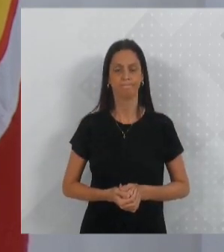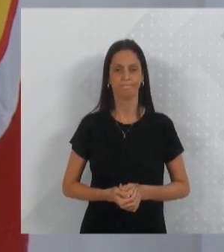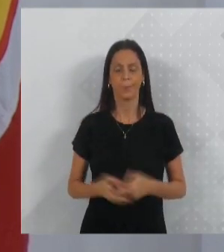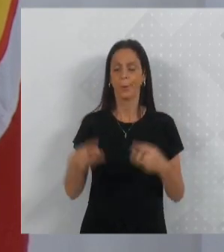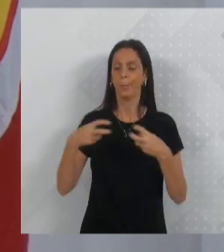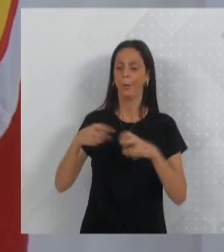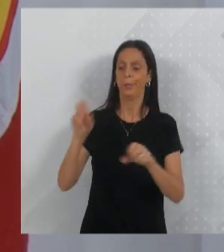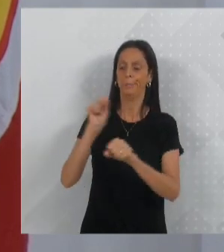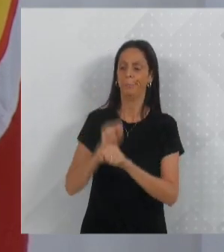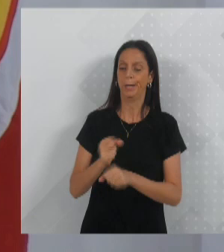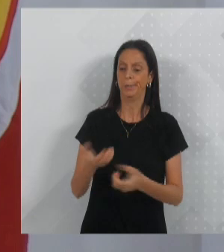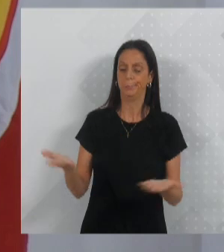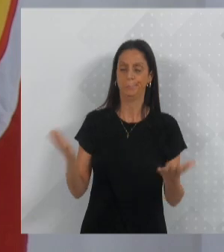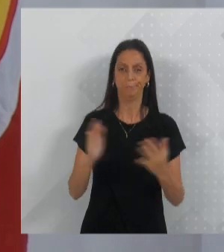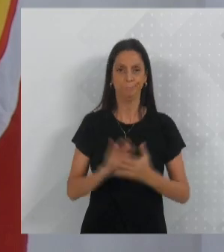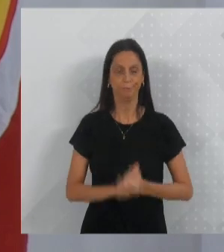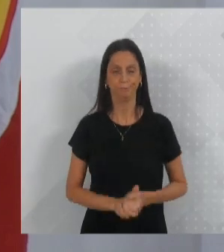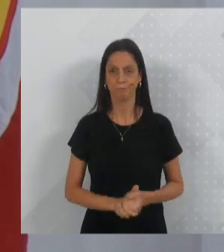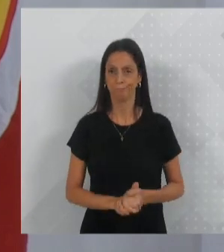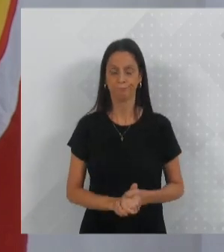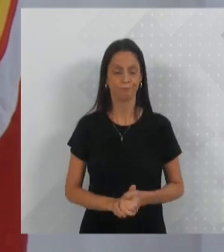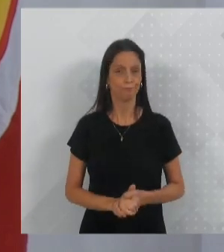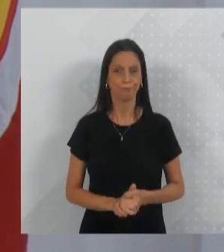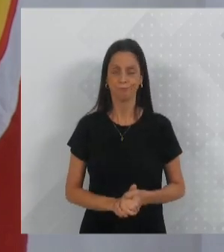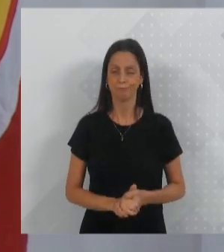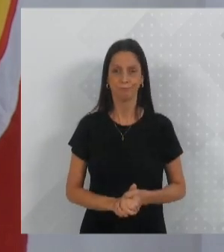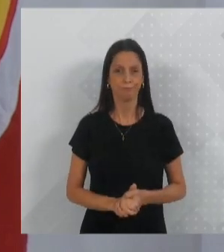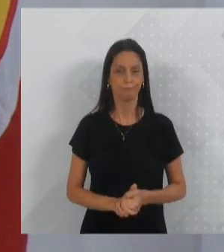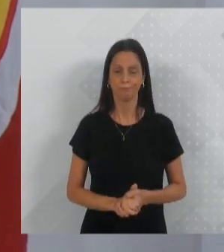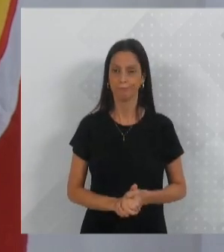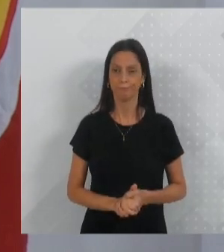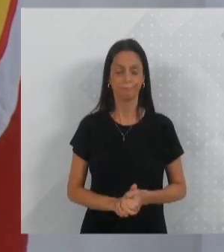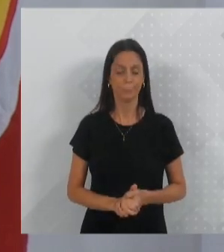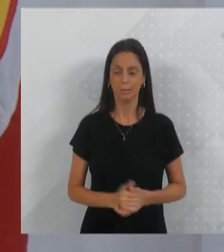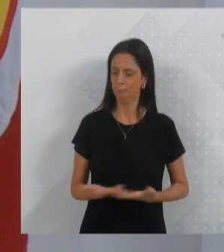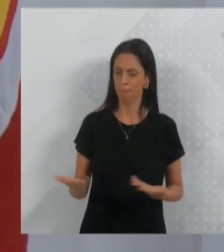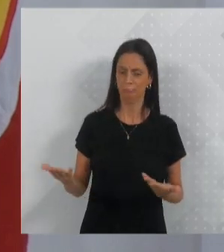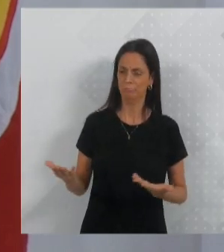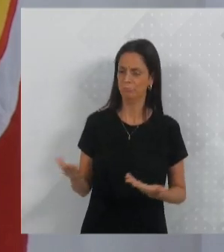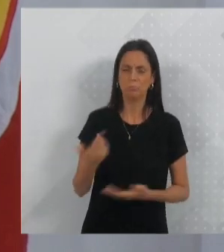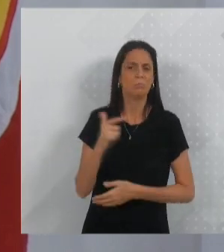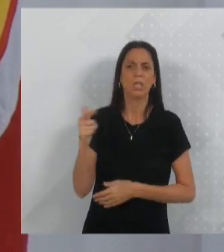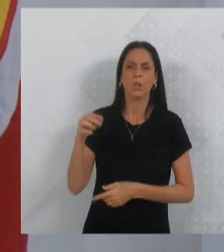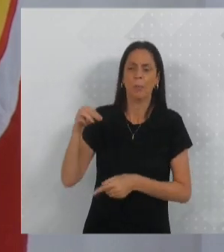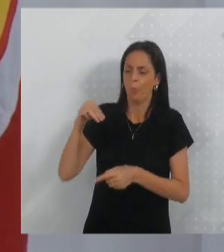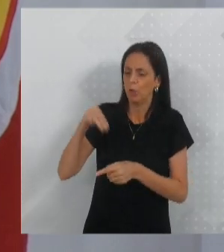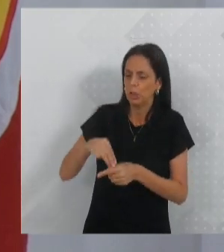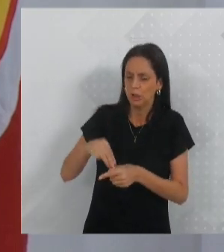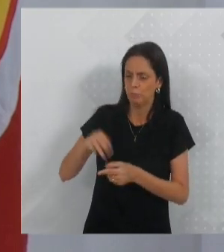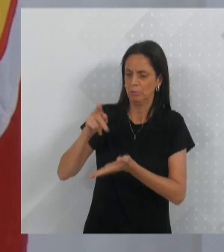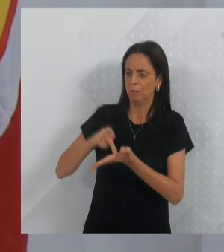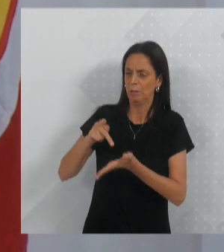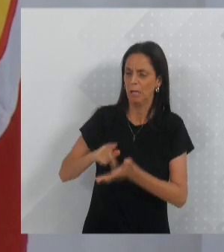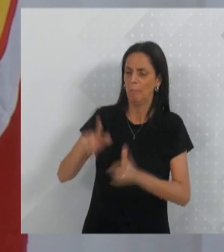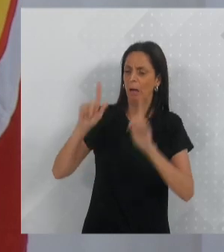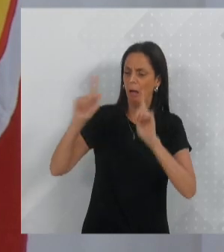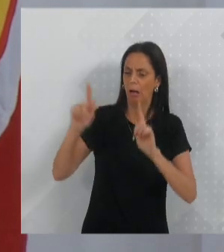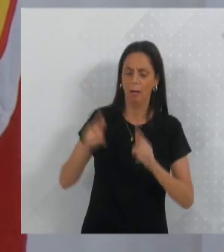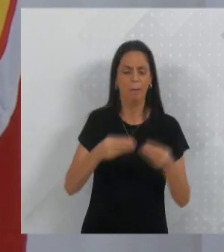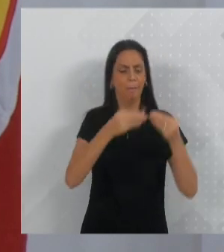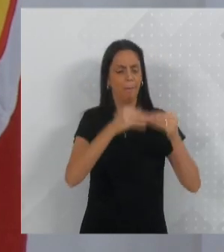eh não vejo motivos aqui para fazer com que o nosso trabalhador passe por essa